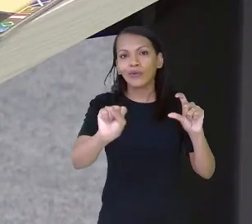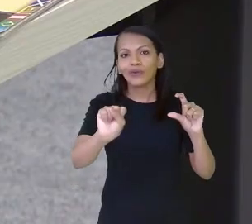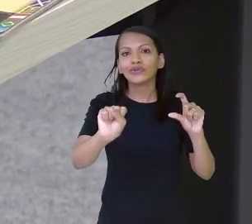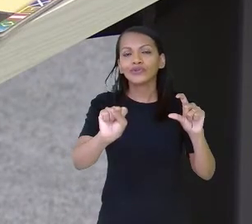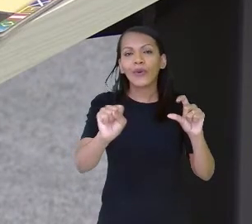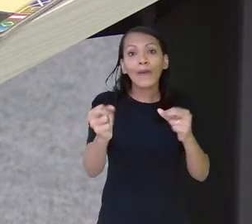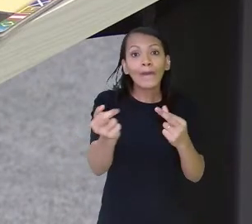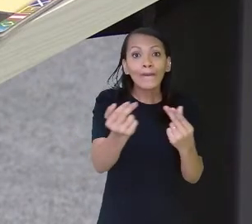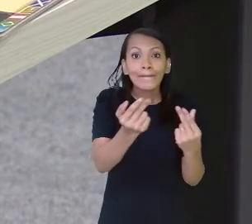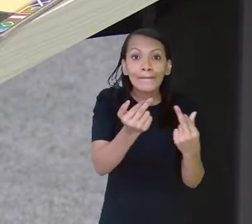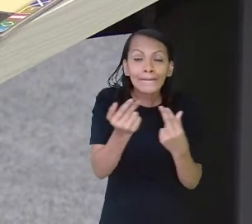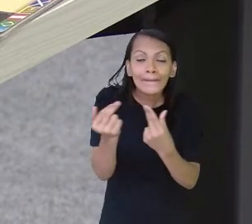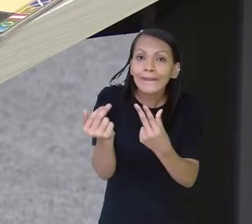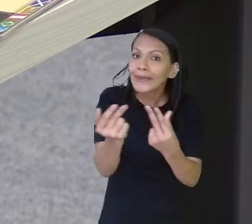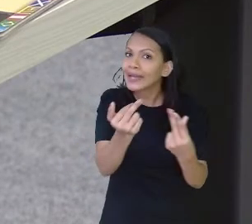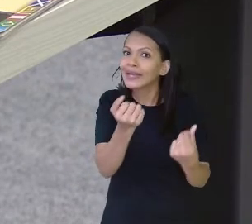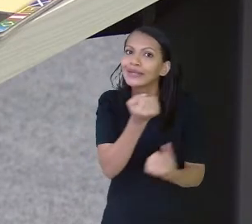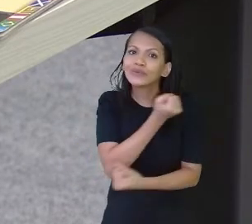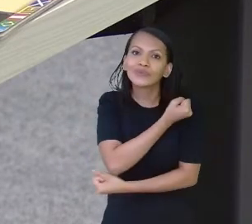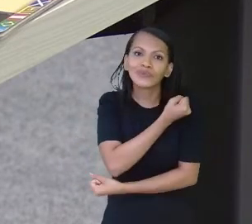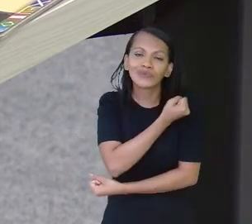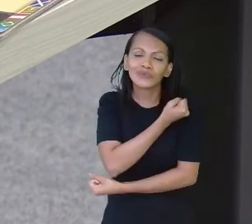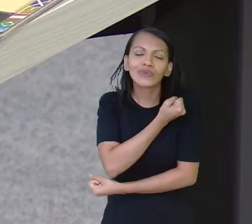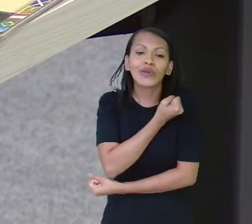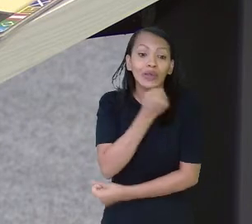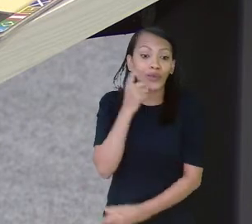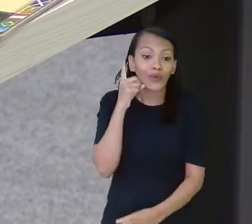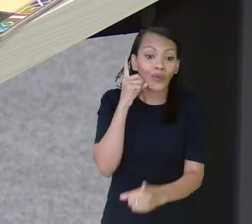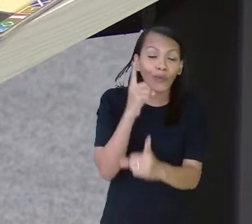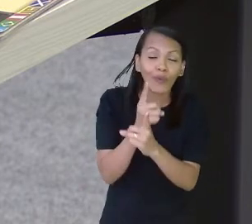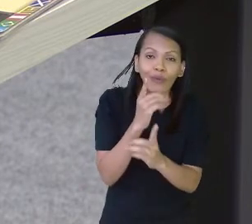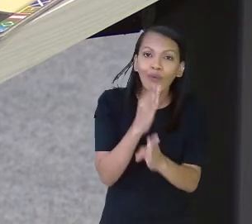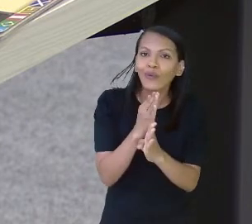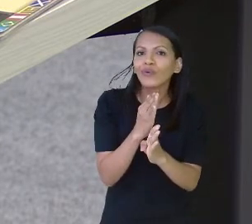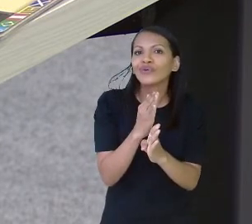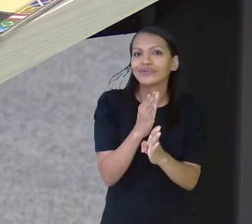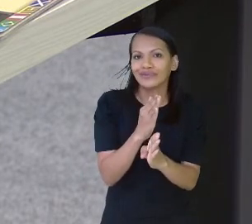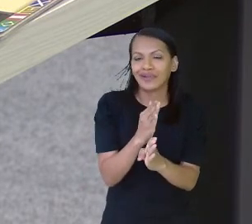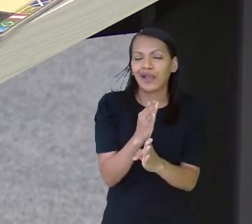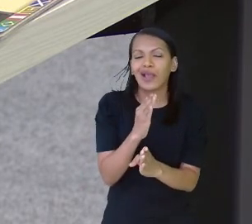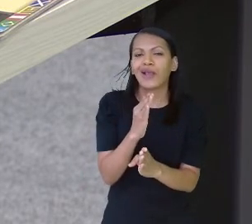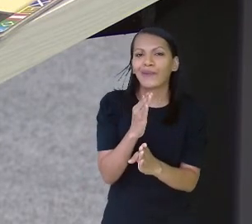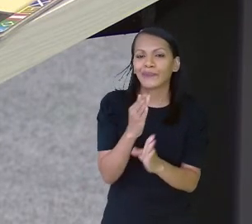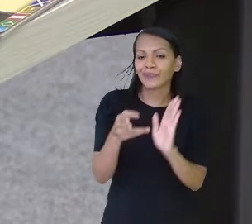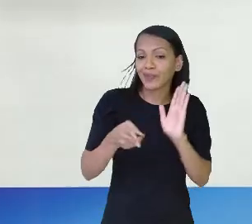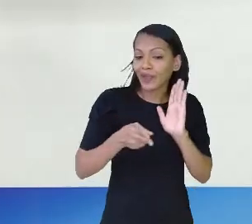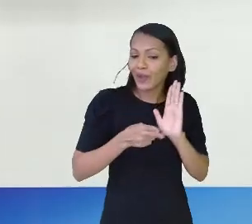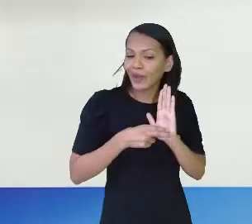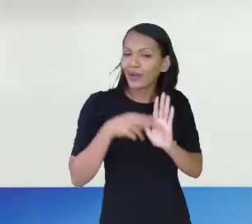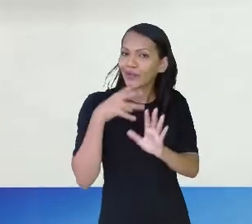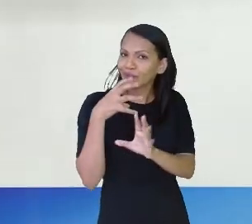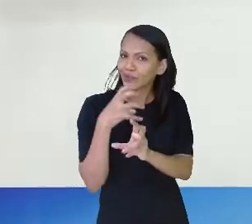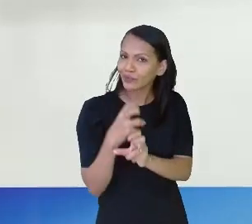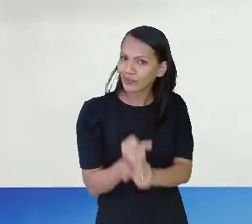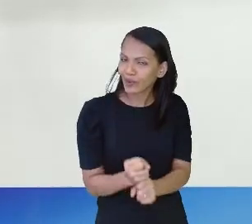consegui encontrar o resultado a partir da multiplicação. Beleza? Com relação aos